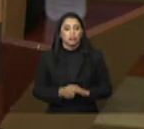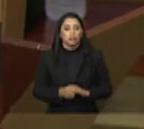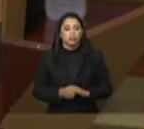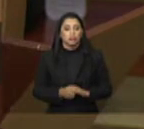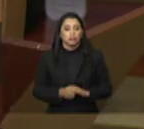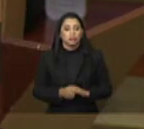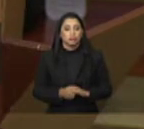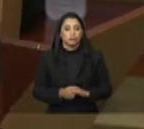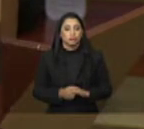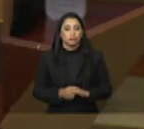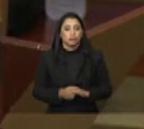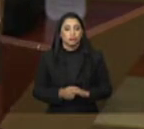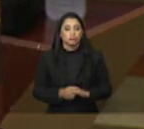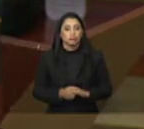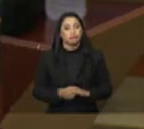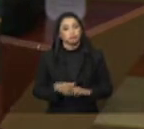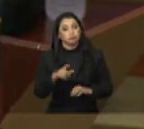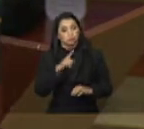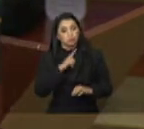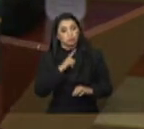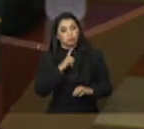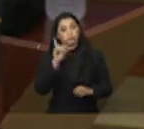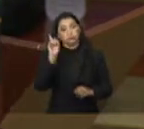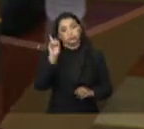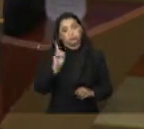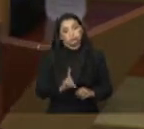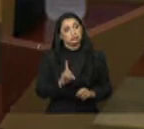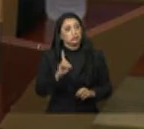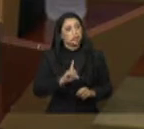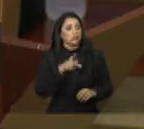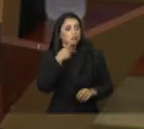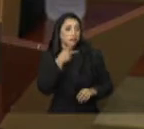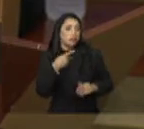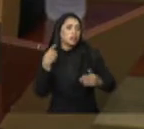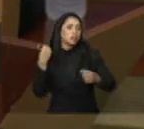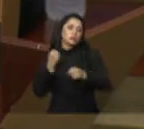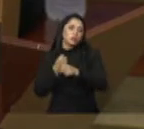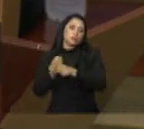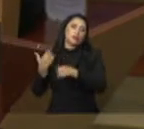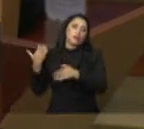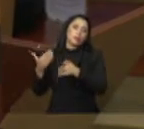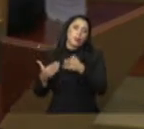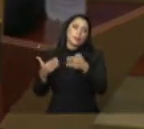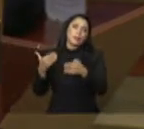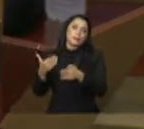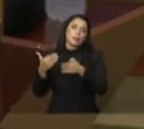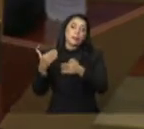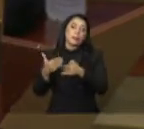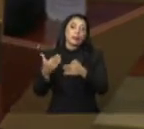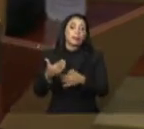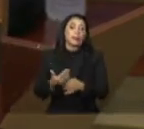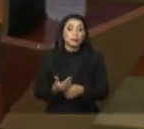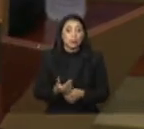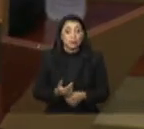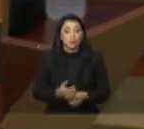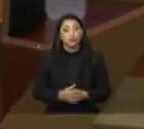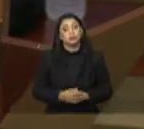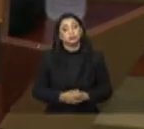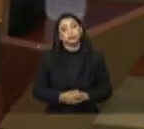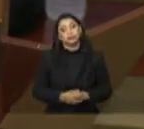direito como vivem nos reafirmando ao longo desses anos sem que